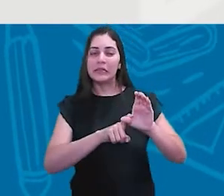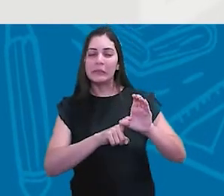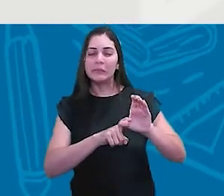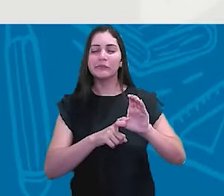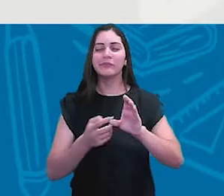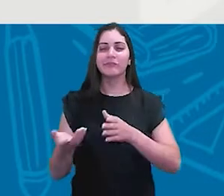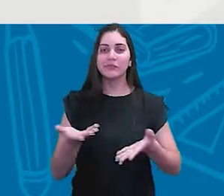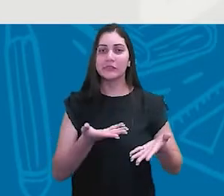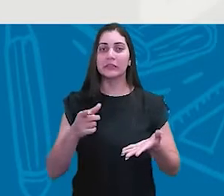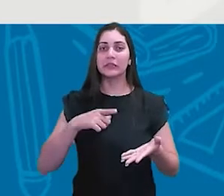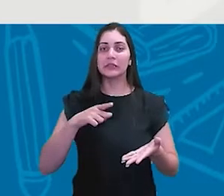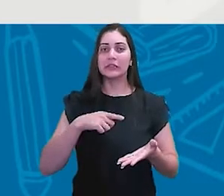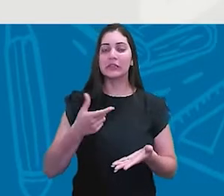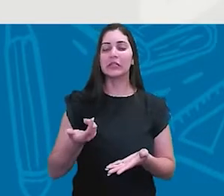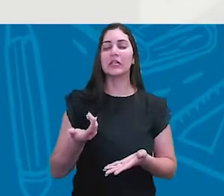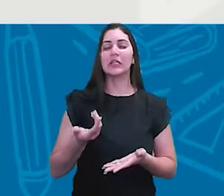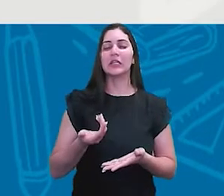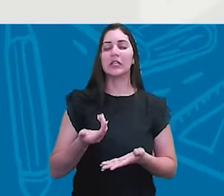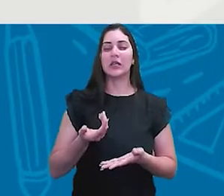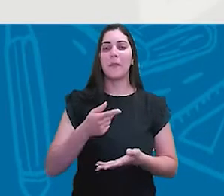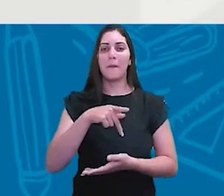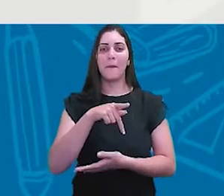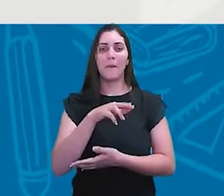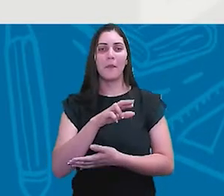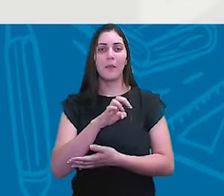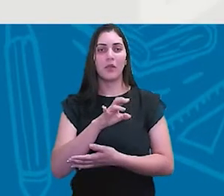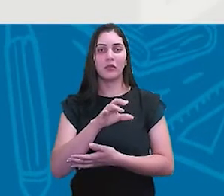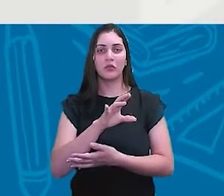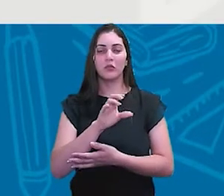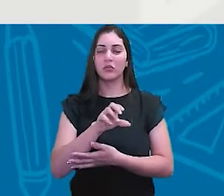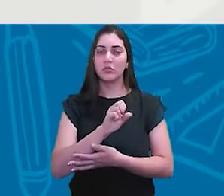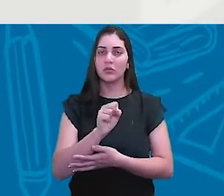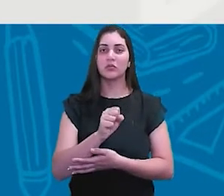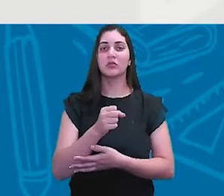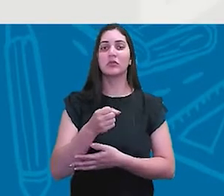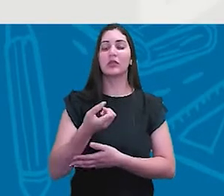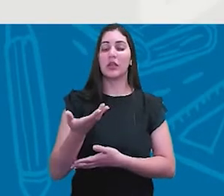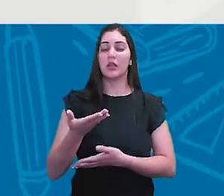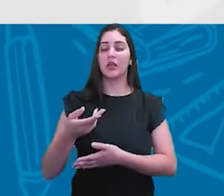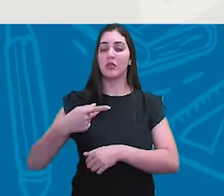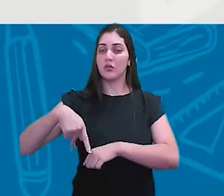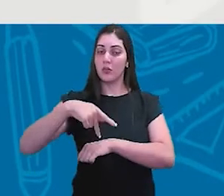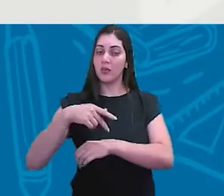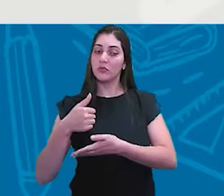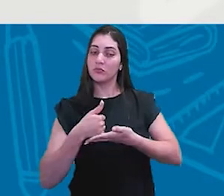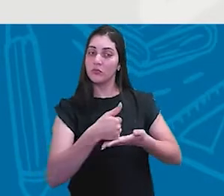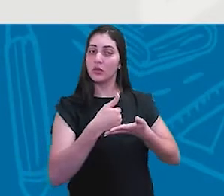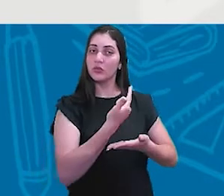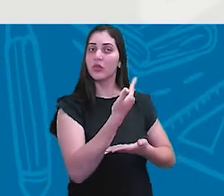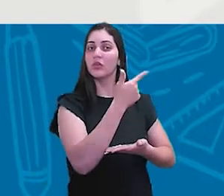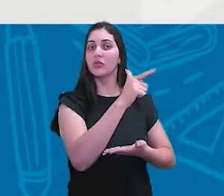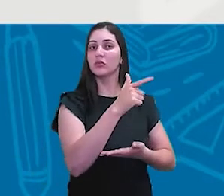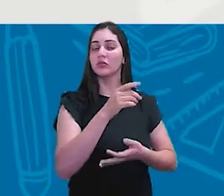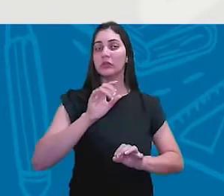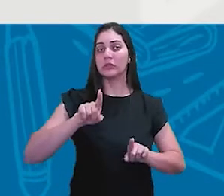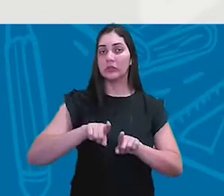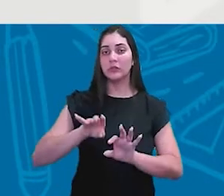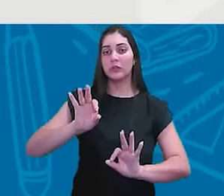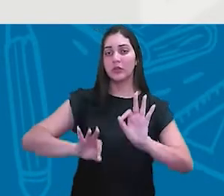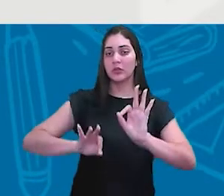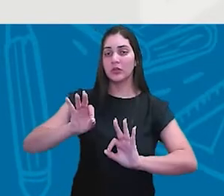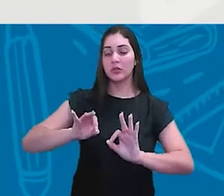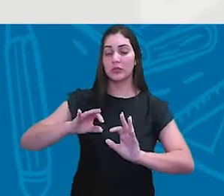Então gera prejuízo entre o país e outro para benefício do outro. E nas organizações, nessas